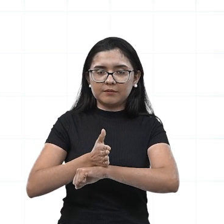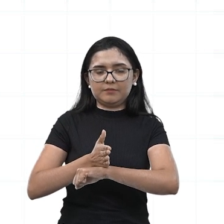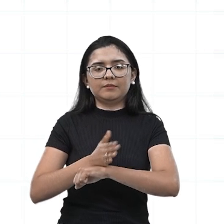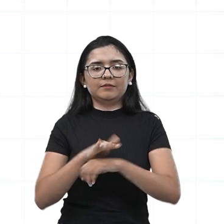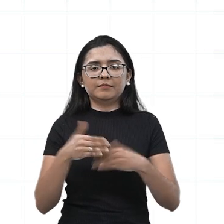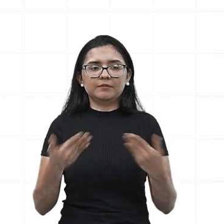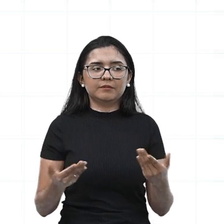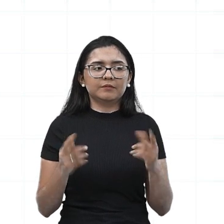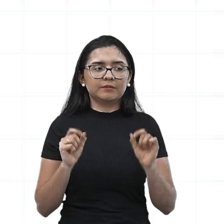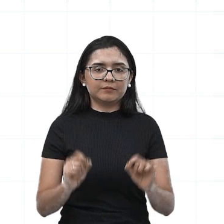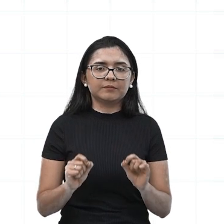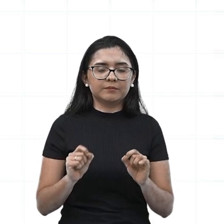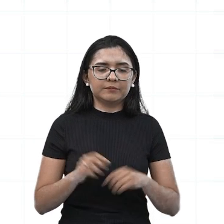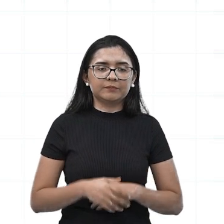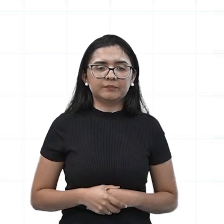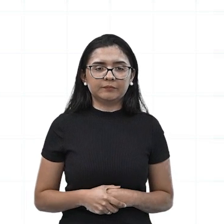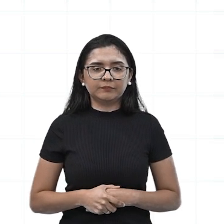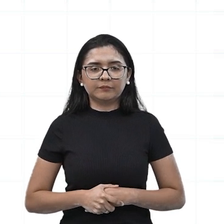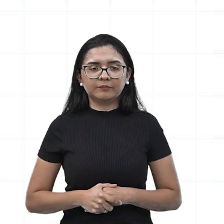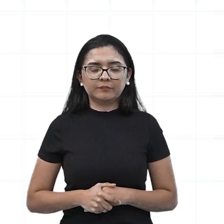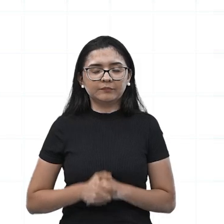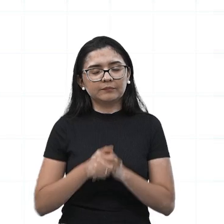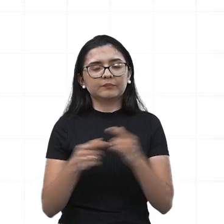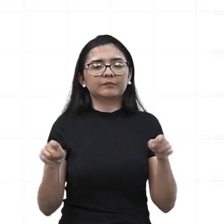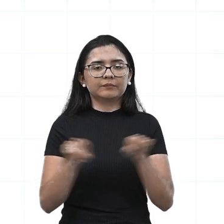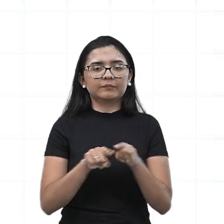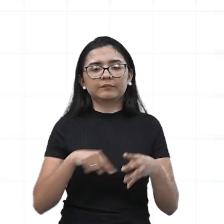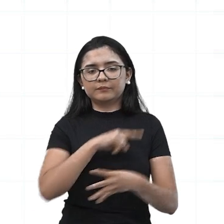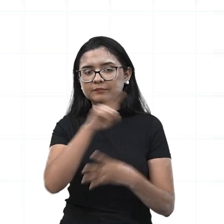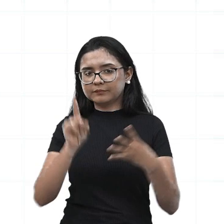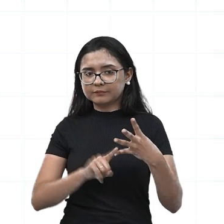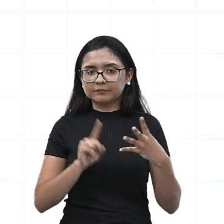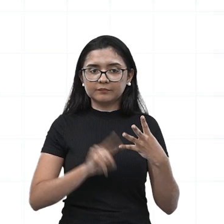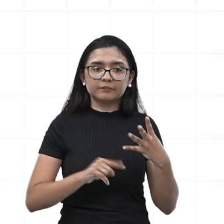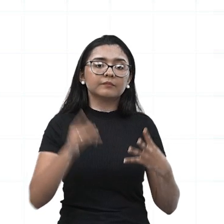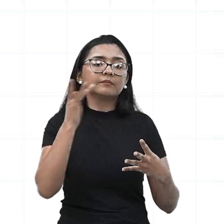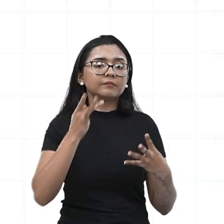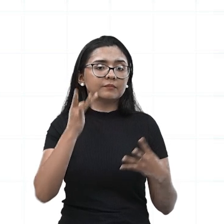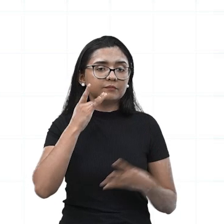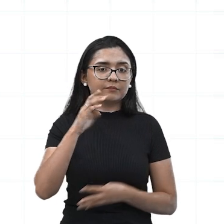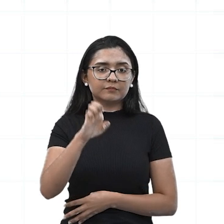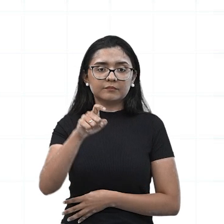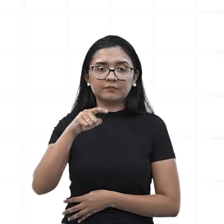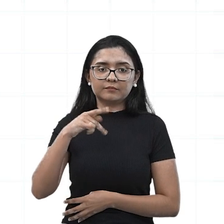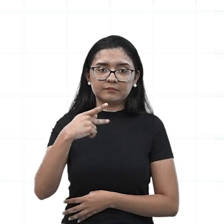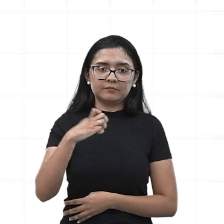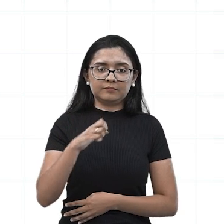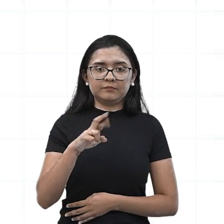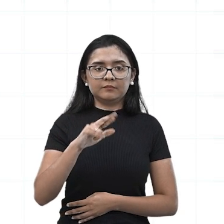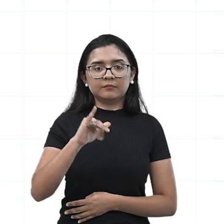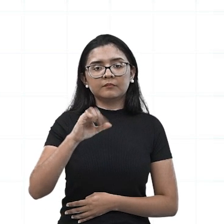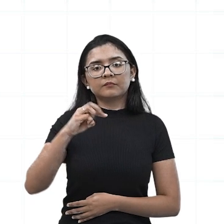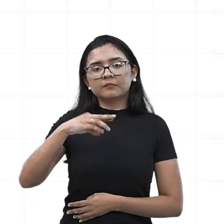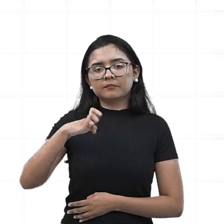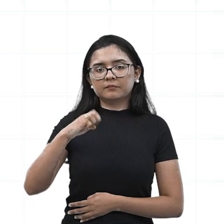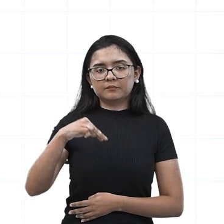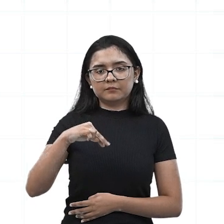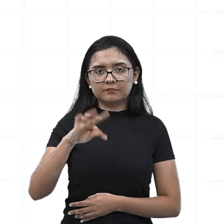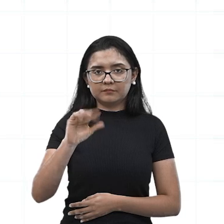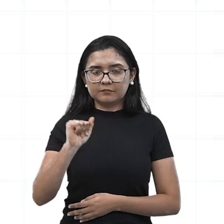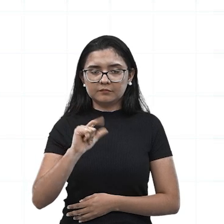vem o teatro experimental, que é o teatro que faz uma reflexão da